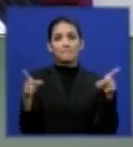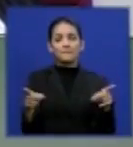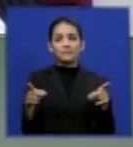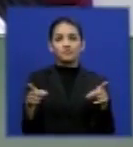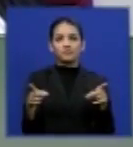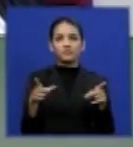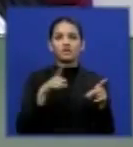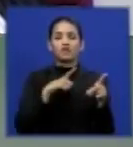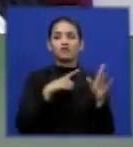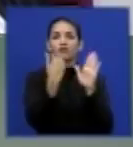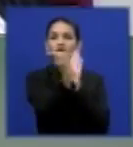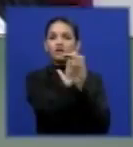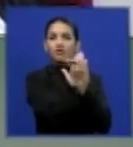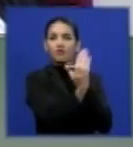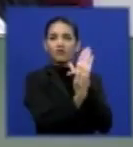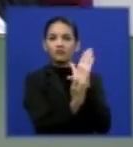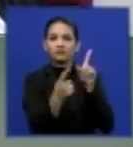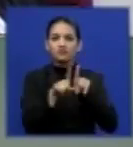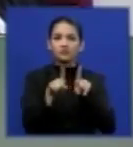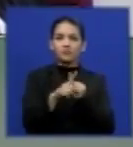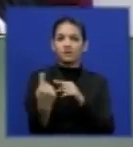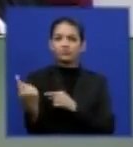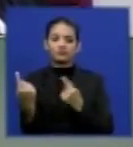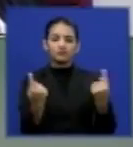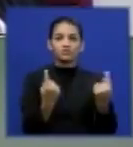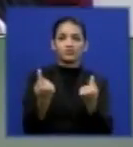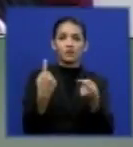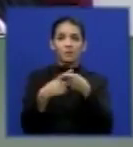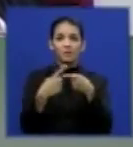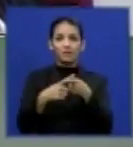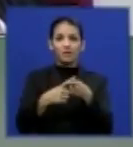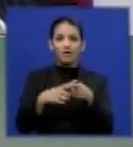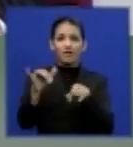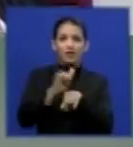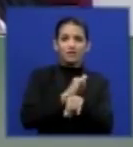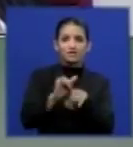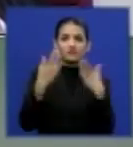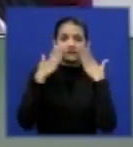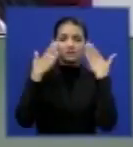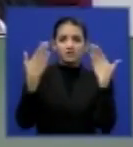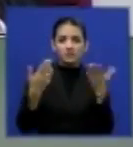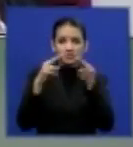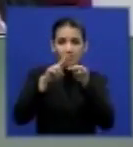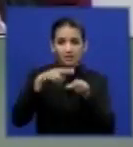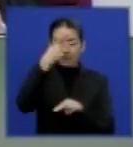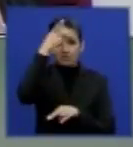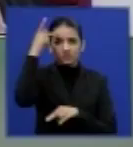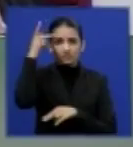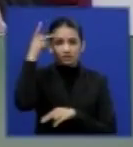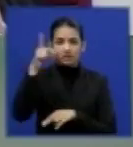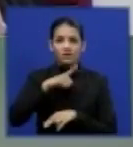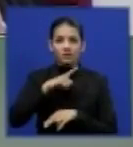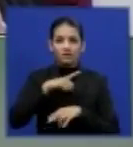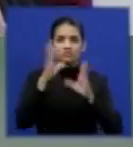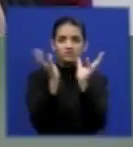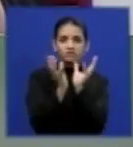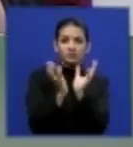Estabeleceu-se a ordem intercalada porque, às vezes, a apresentação por alguém de um determinado